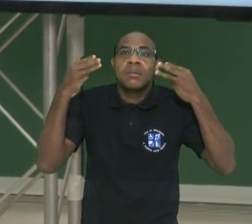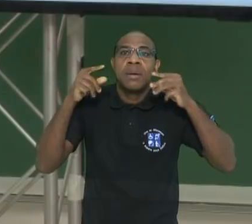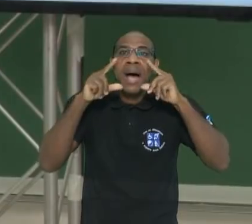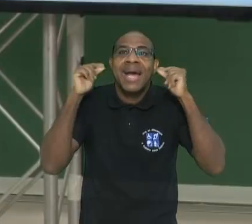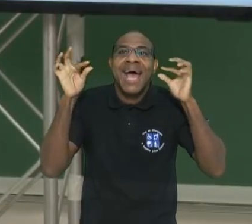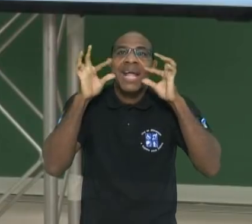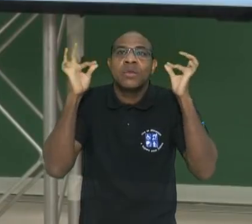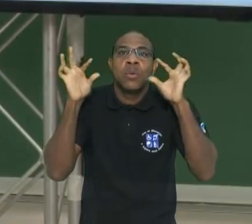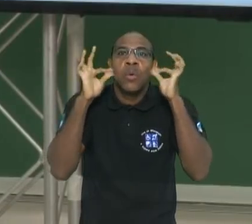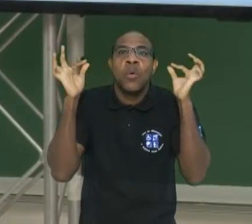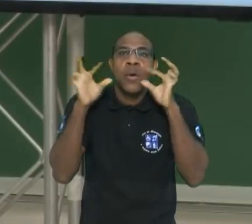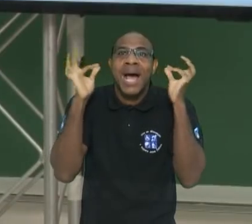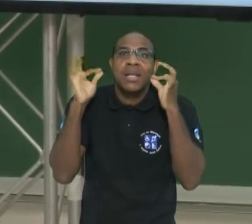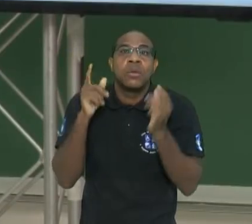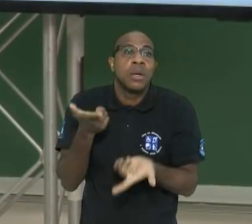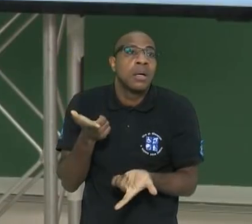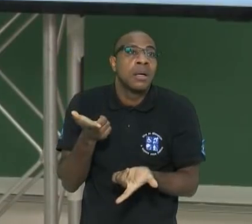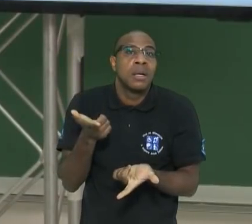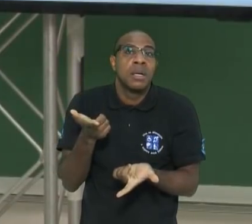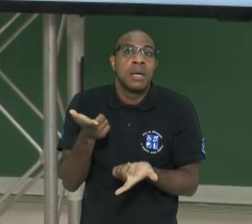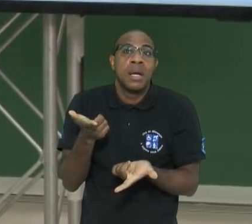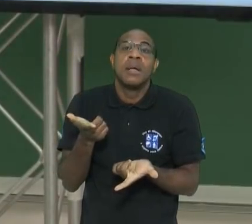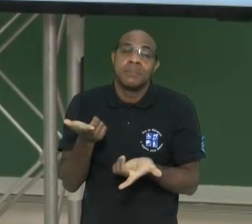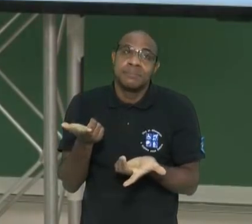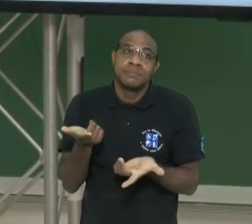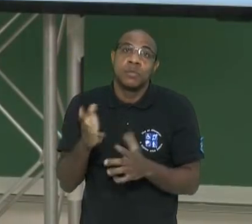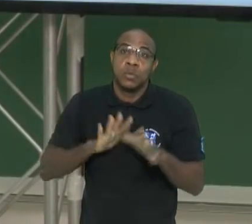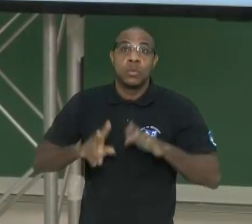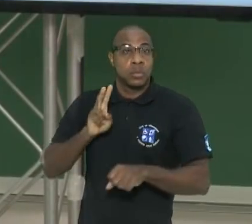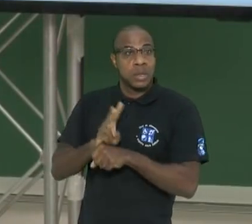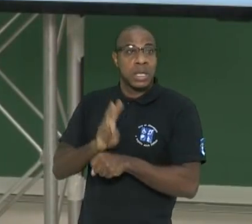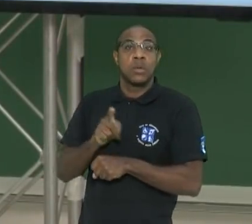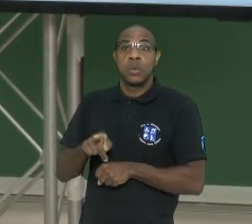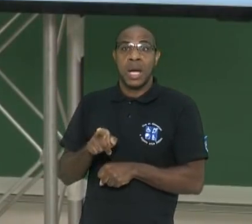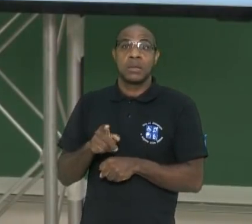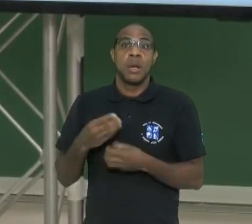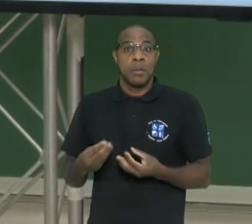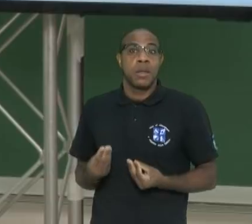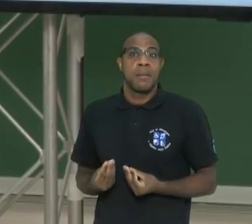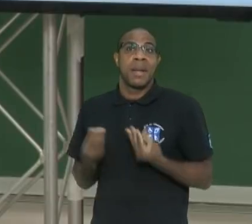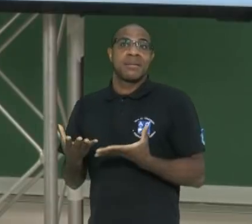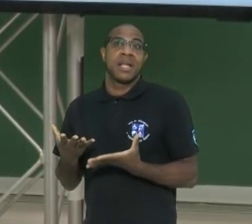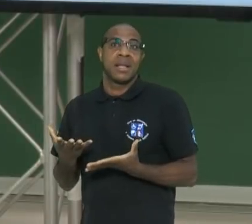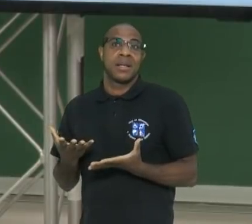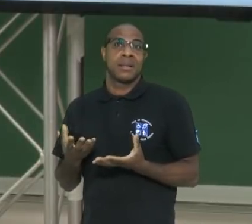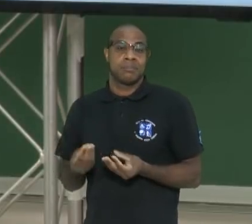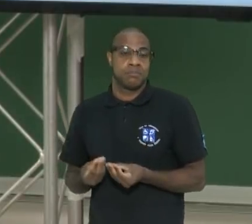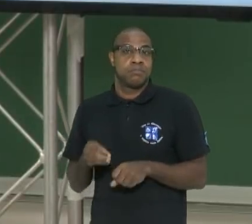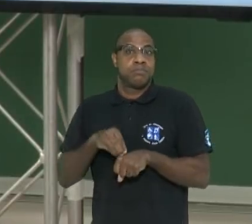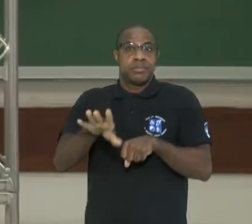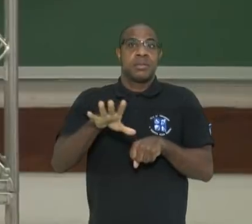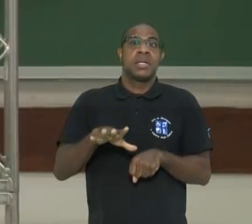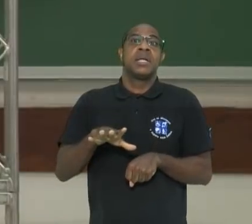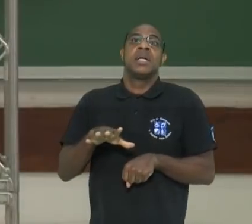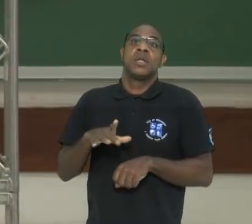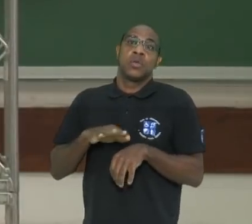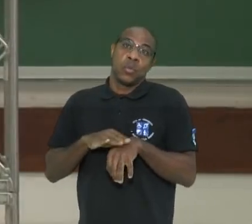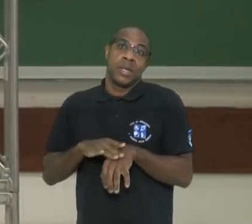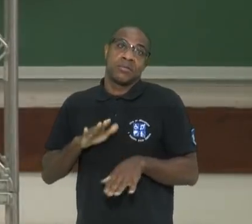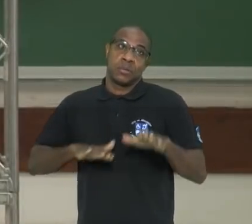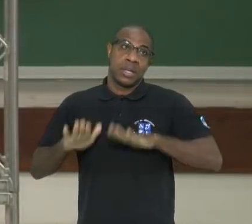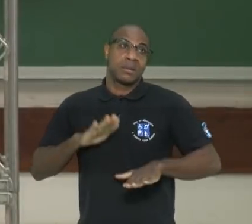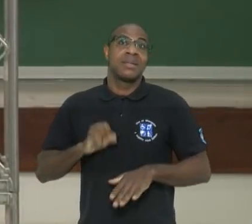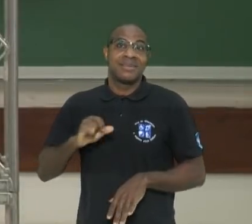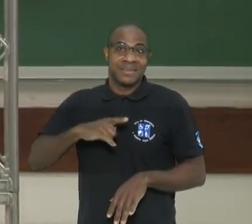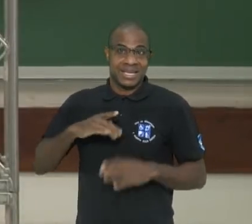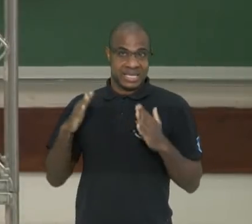né? O gato só está ali transmitindo a doença. Ele não é culpado. Porém, se a gente tem um gato